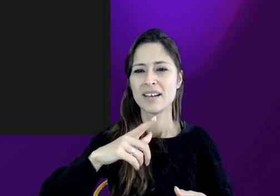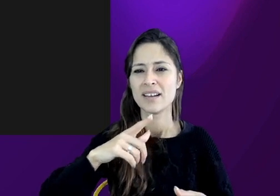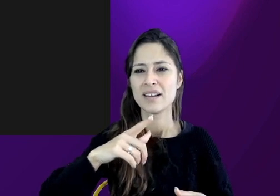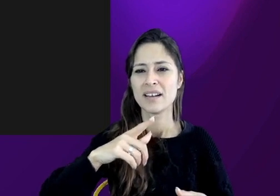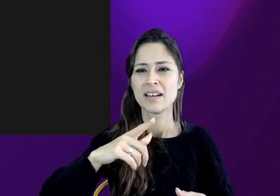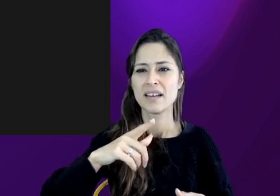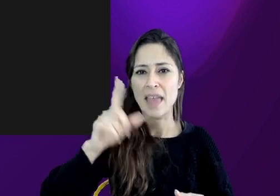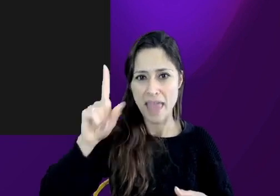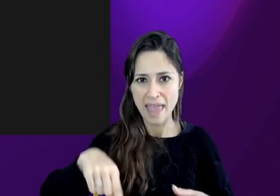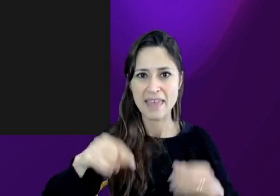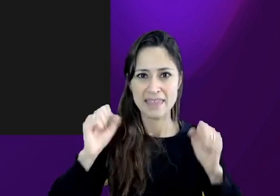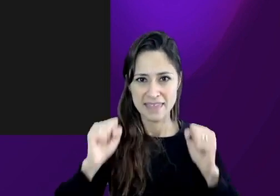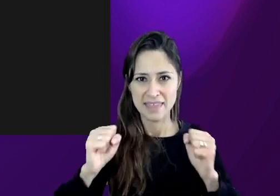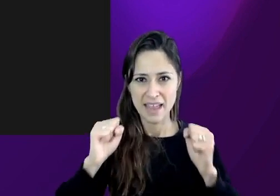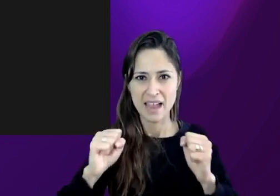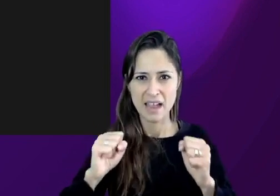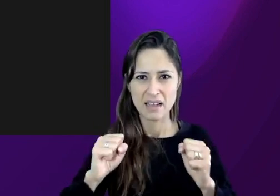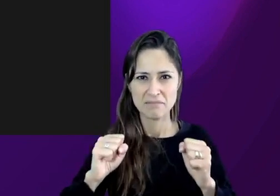é factível?